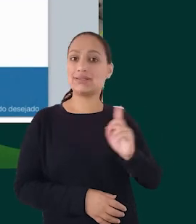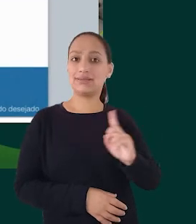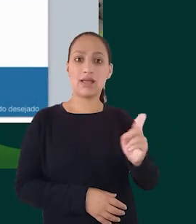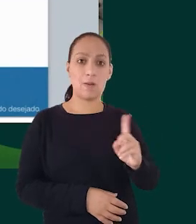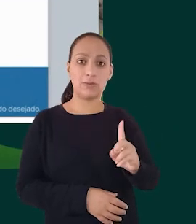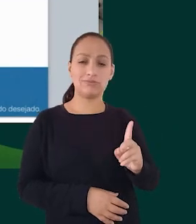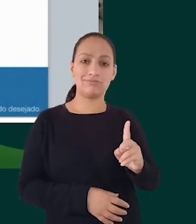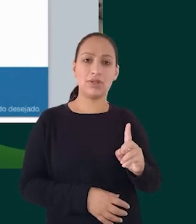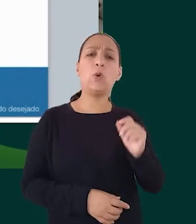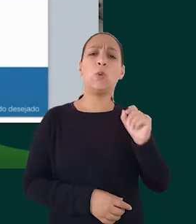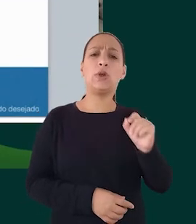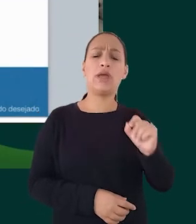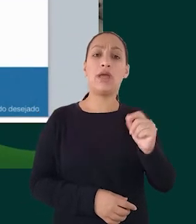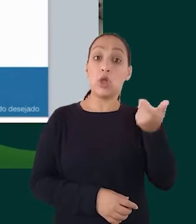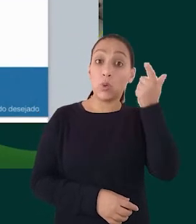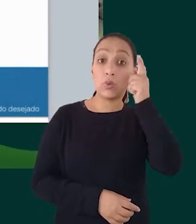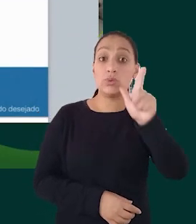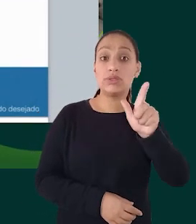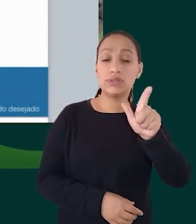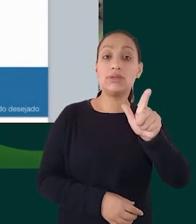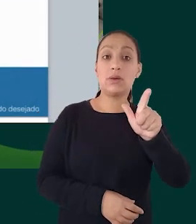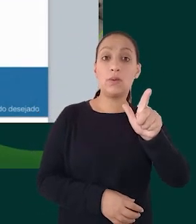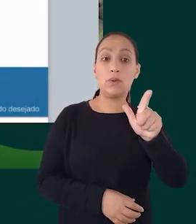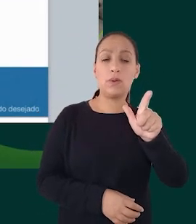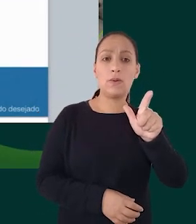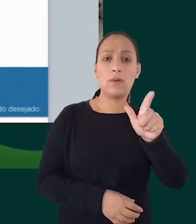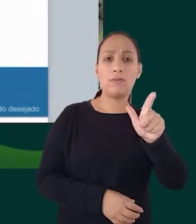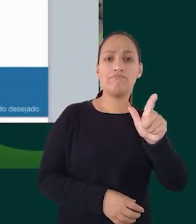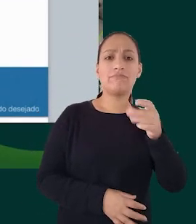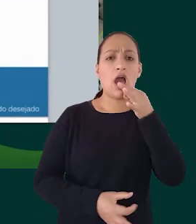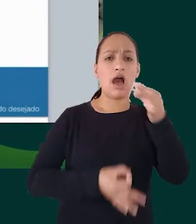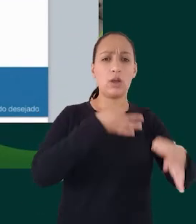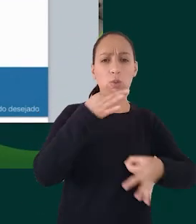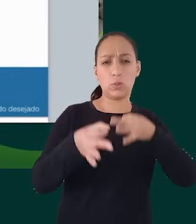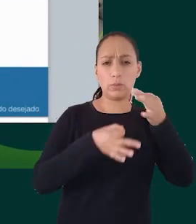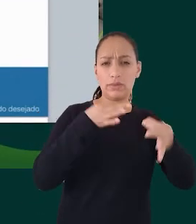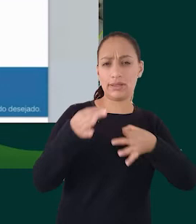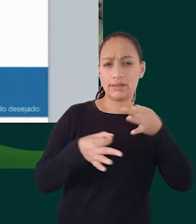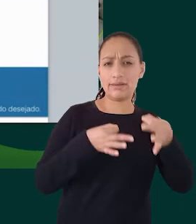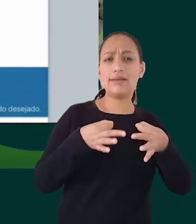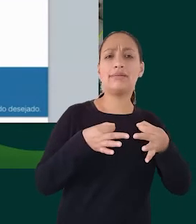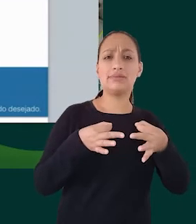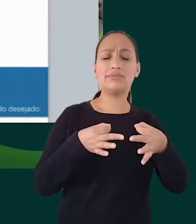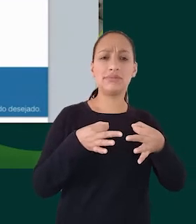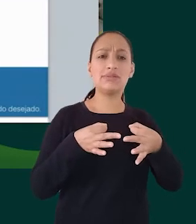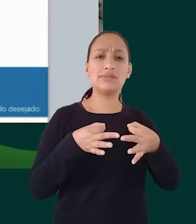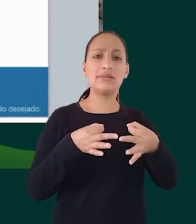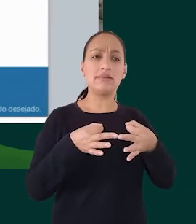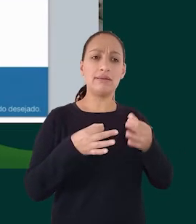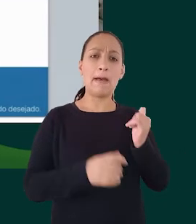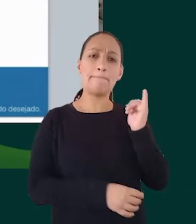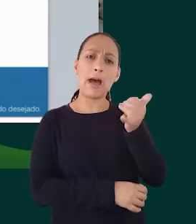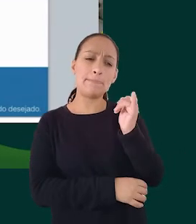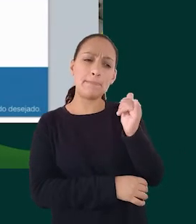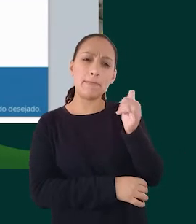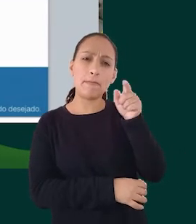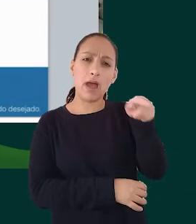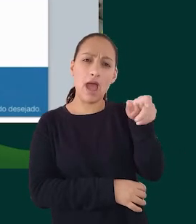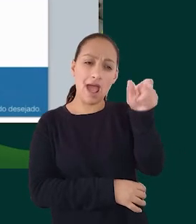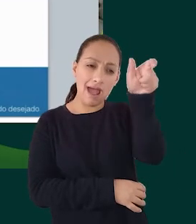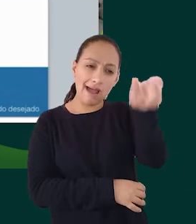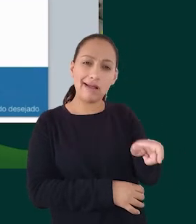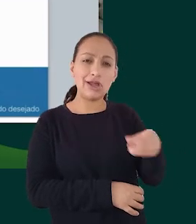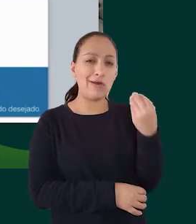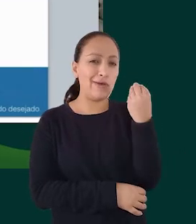que eu consigo, a partir de argumentos que eu acabo dando para ela, que ela mude de opinião com